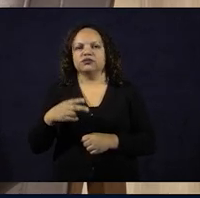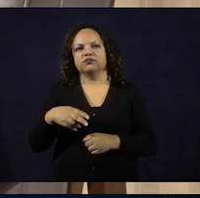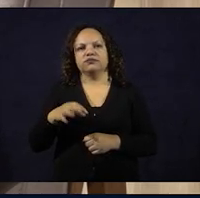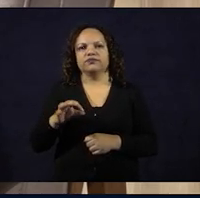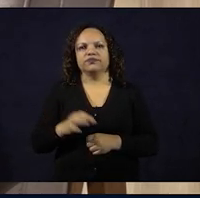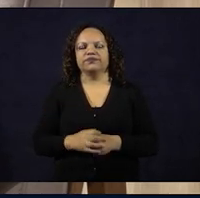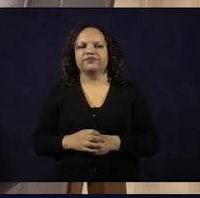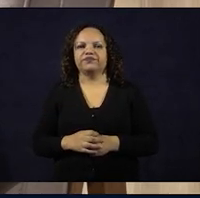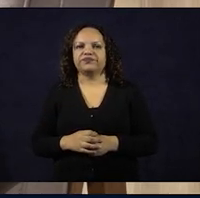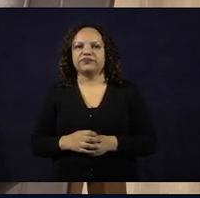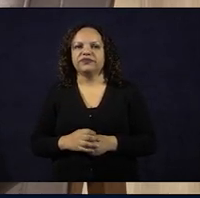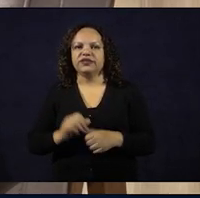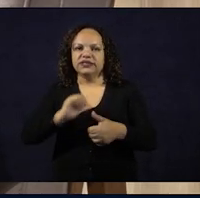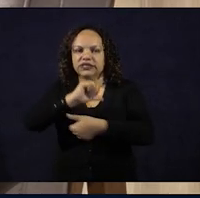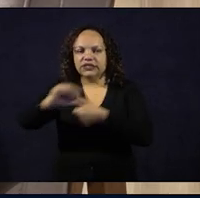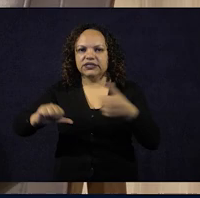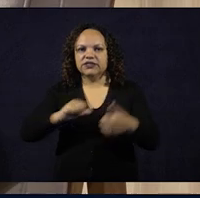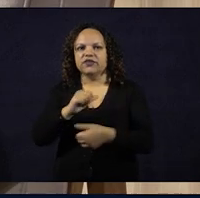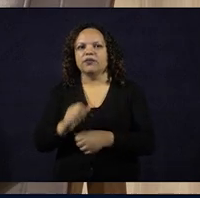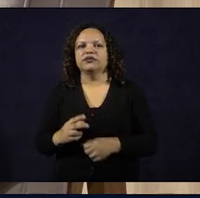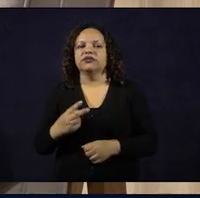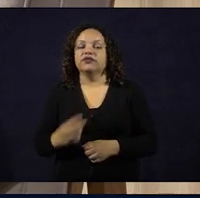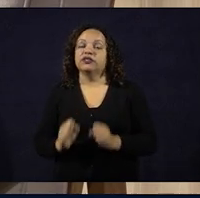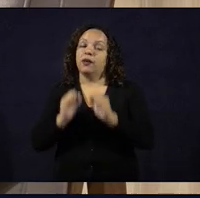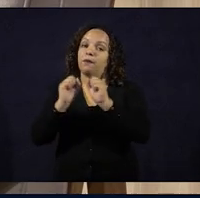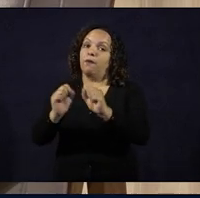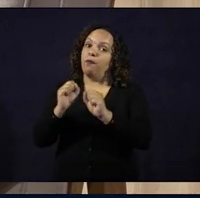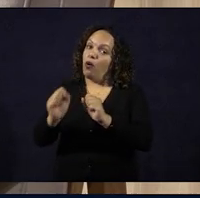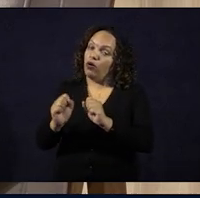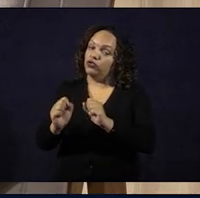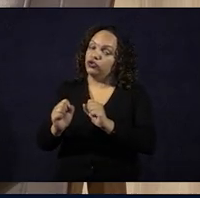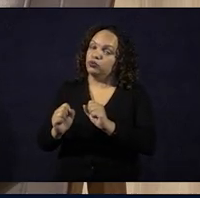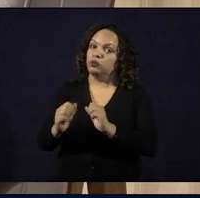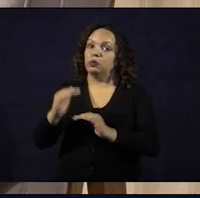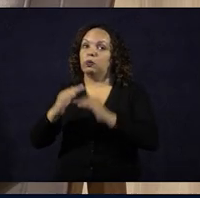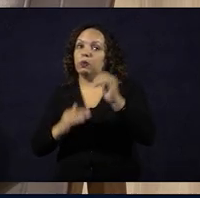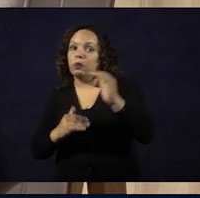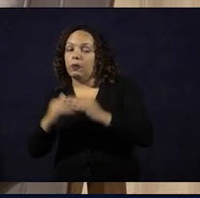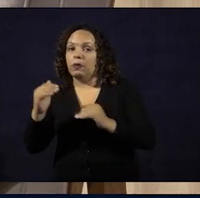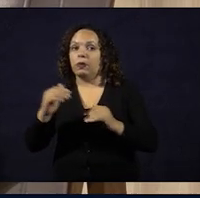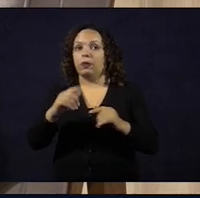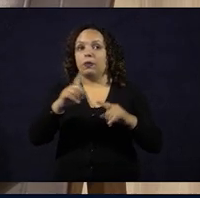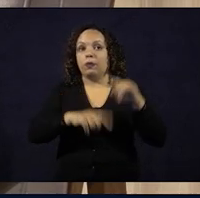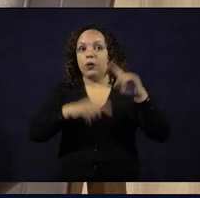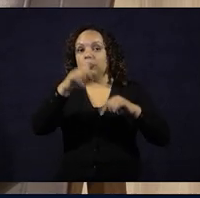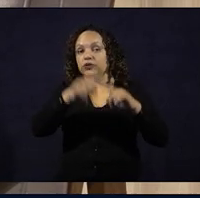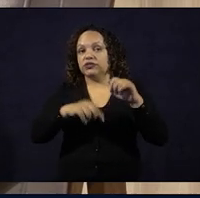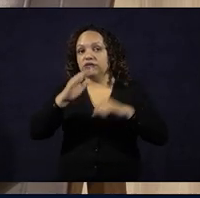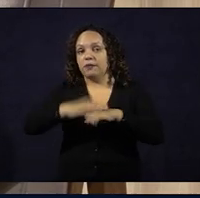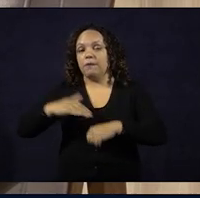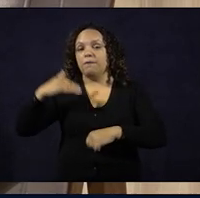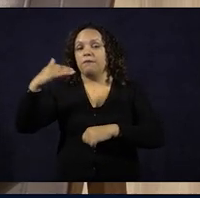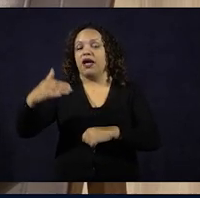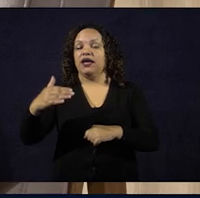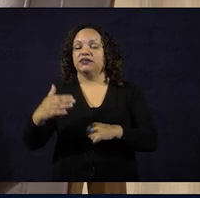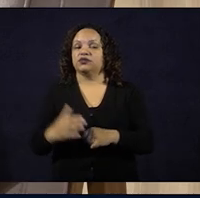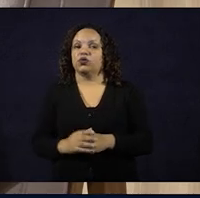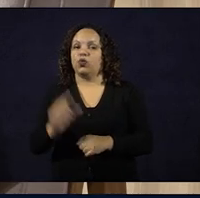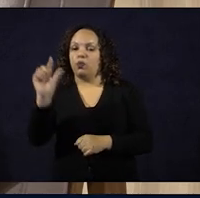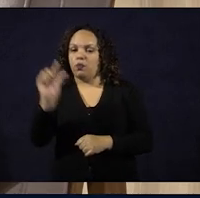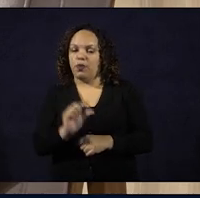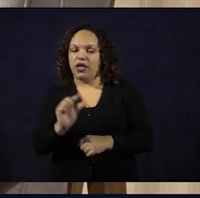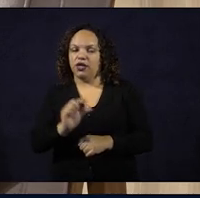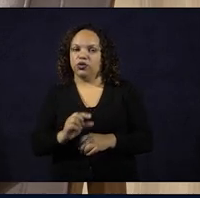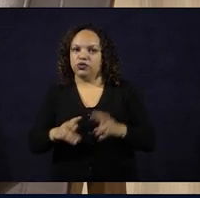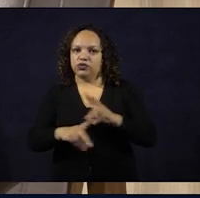esse consumo então se você pode explorar mais e produzir mais olhos com a quantidade menor de terra né como é que você